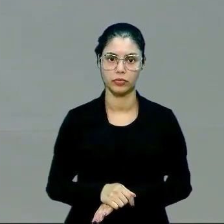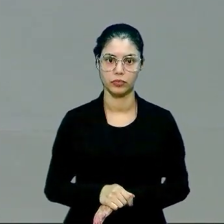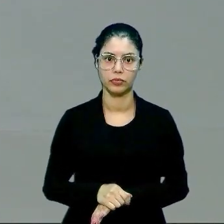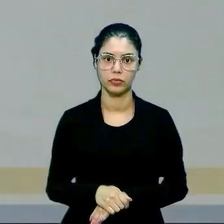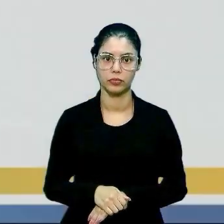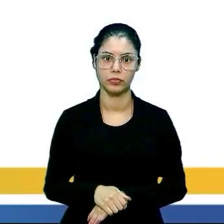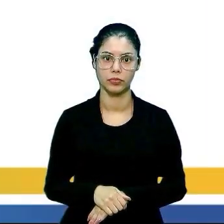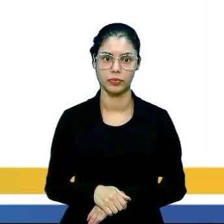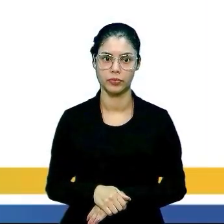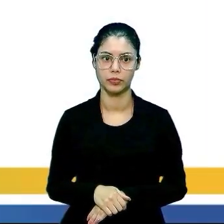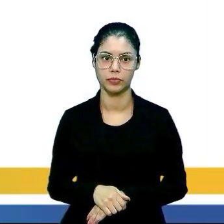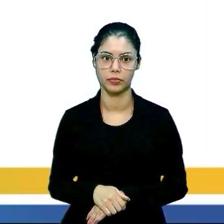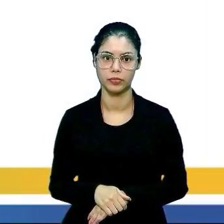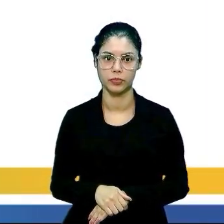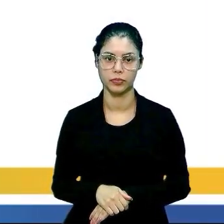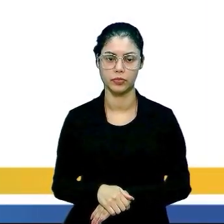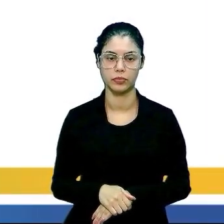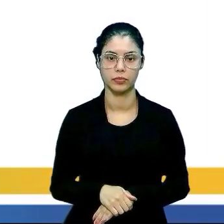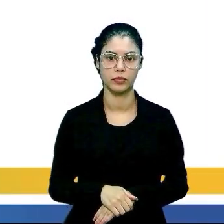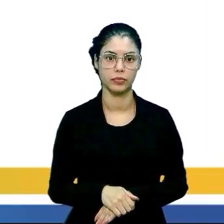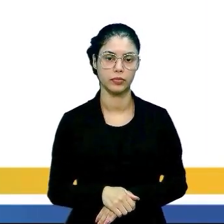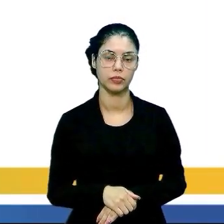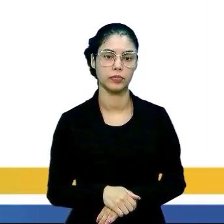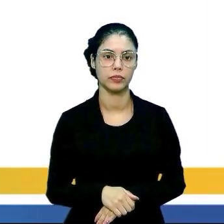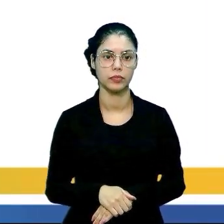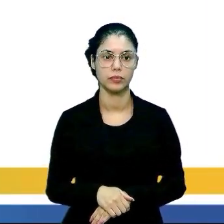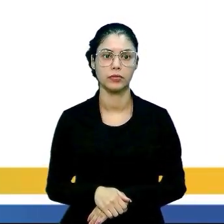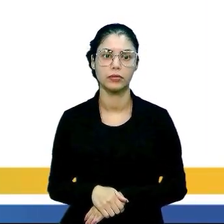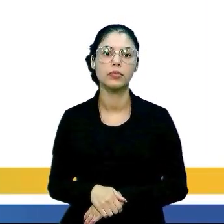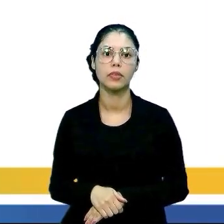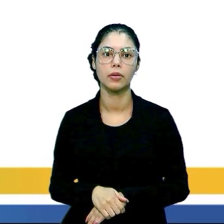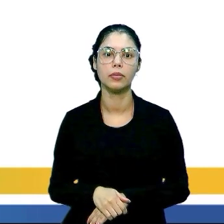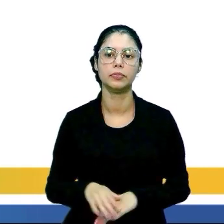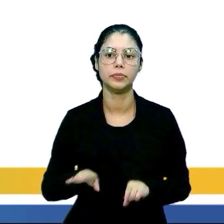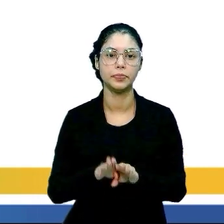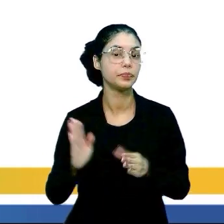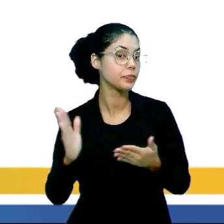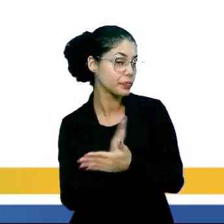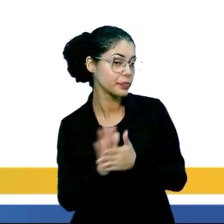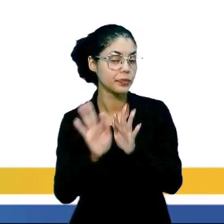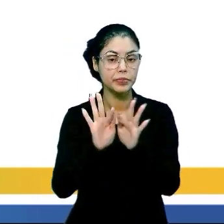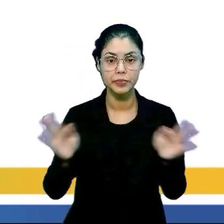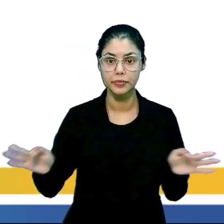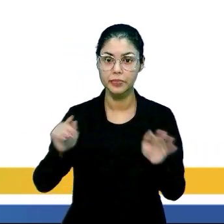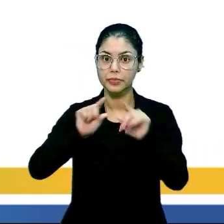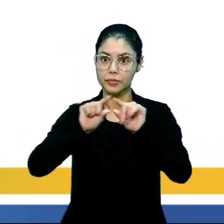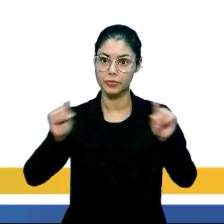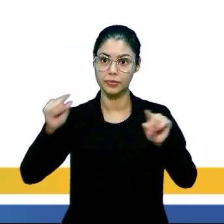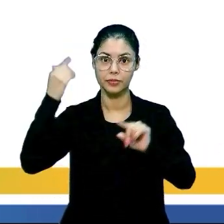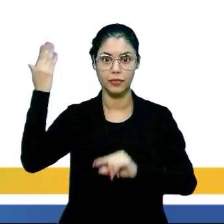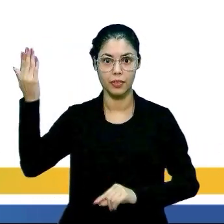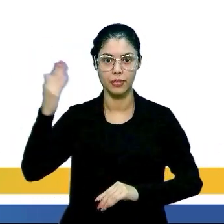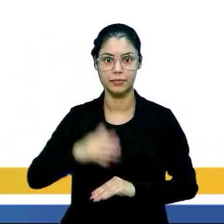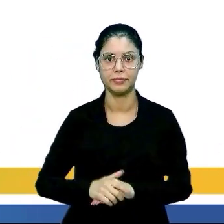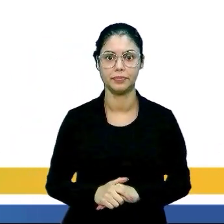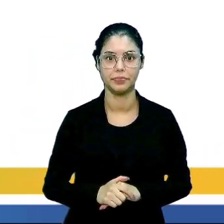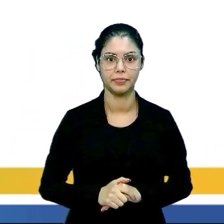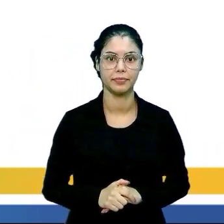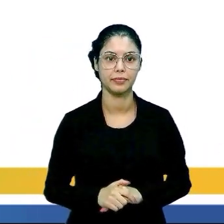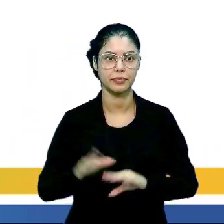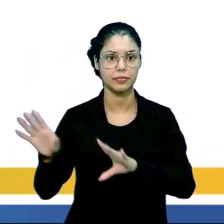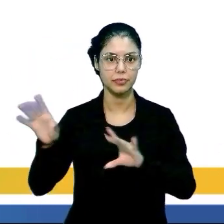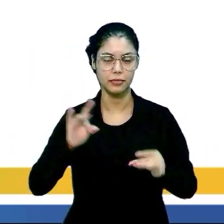se popularizou. E aí ele tem algumas frases emblemáticas que eu acho